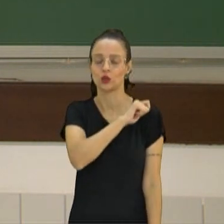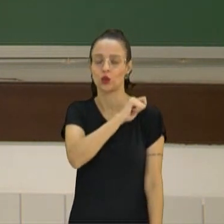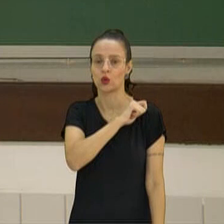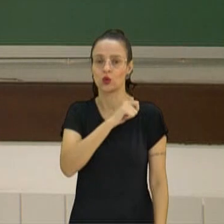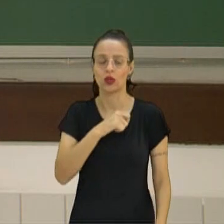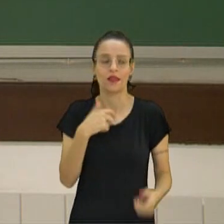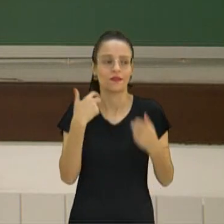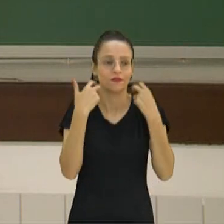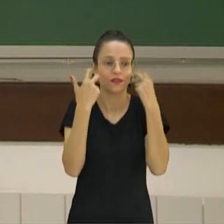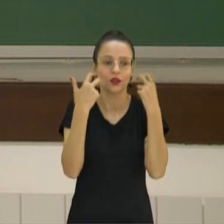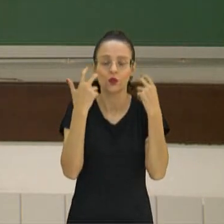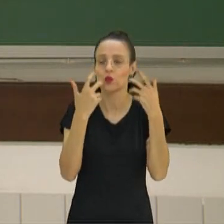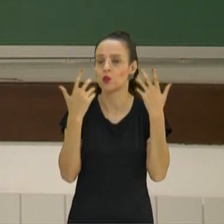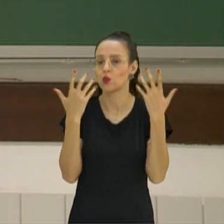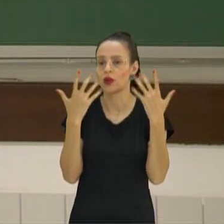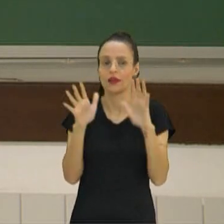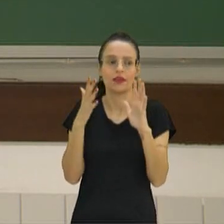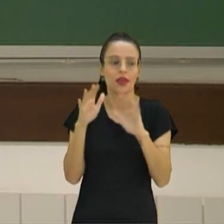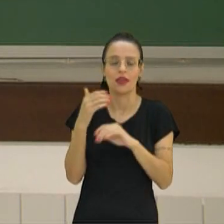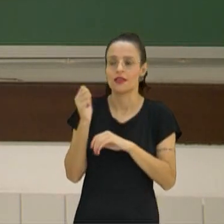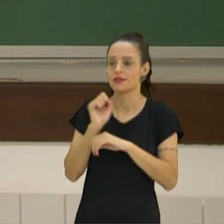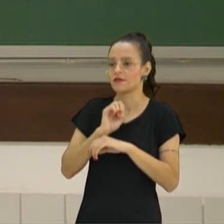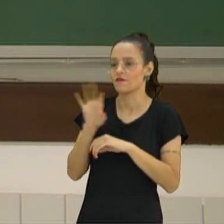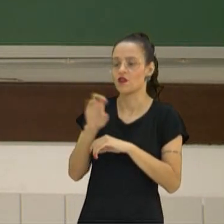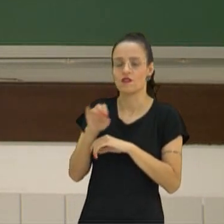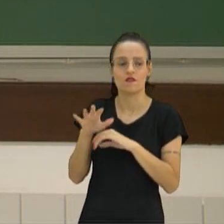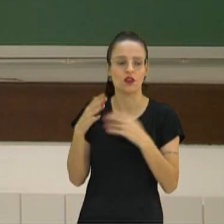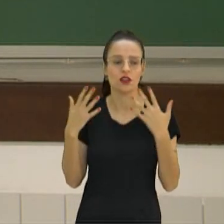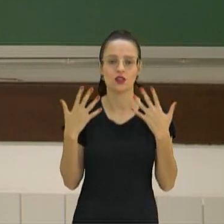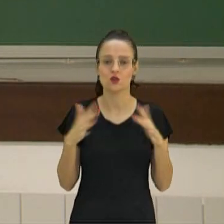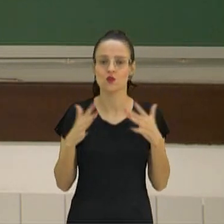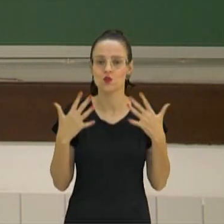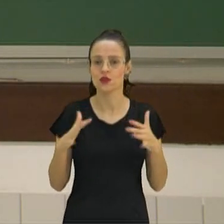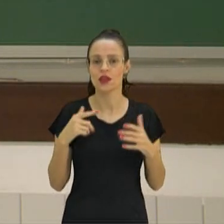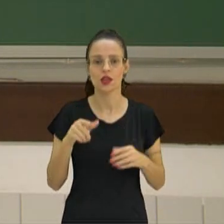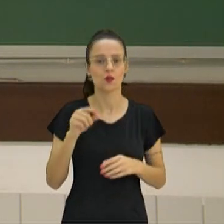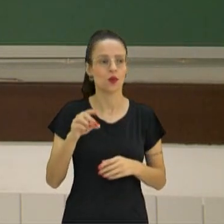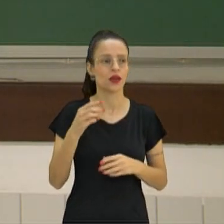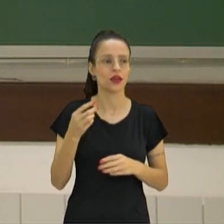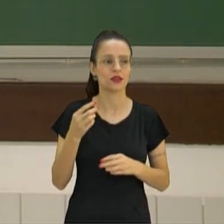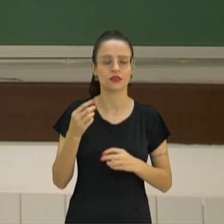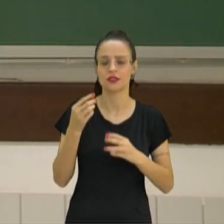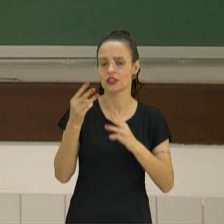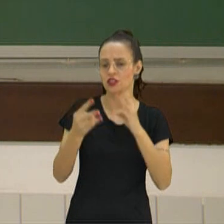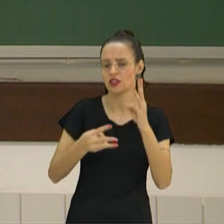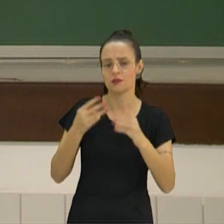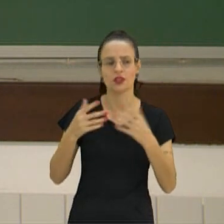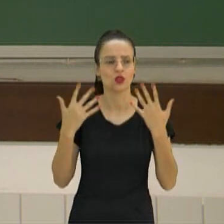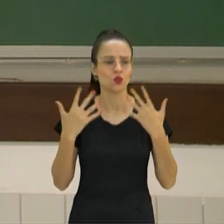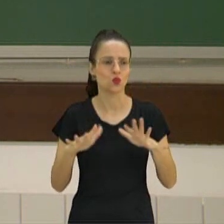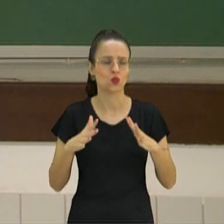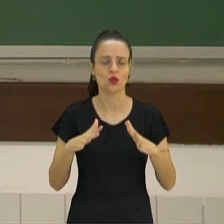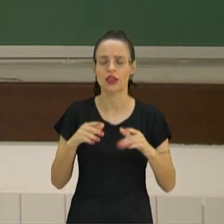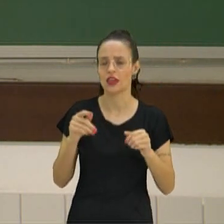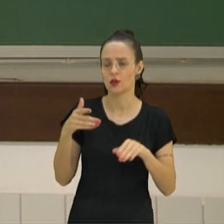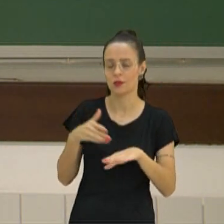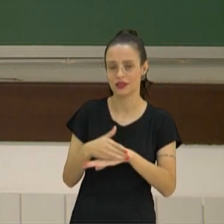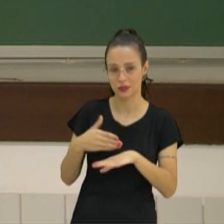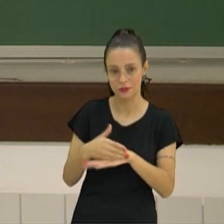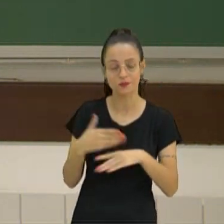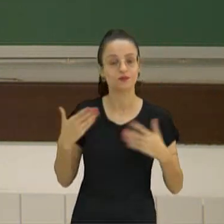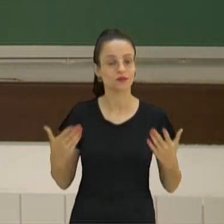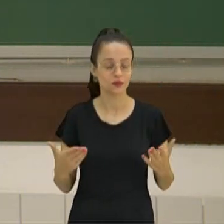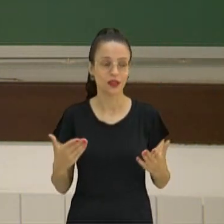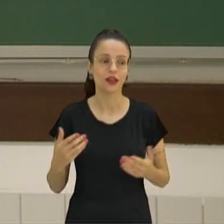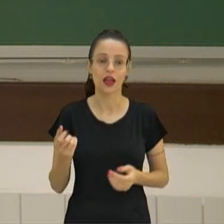alunos tímidos querem sair fora, já falam, esse trimestre eu não vou participar, não quero fazer e tal. E